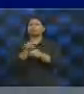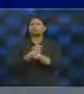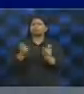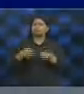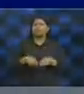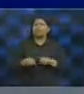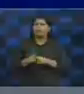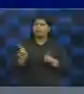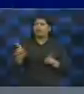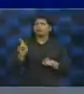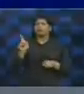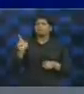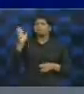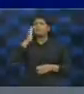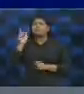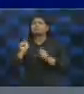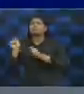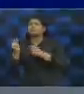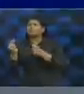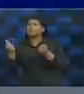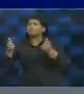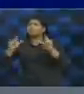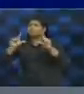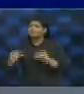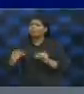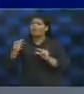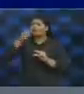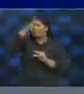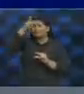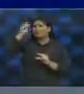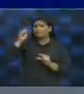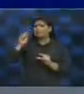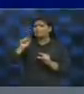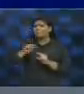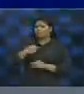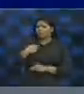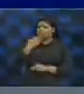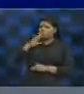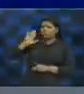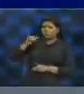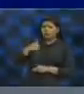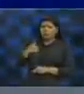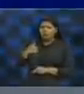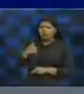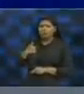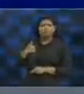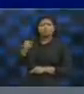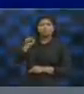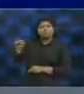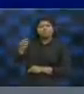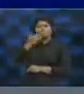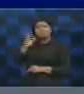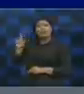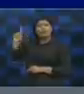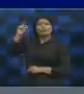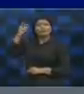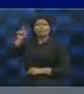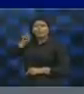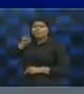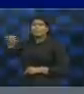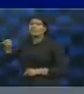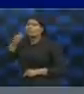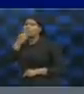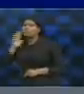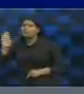prometi. Foi você que prometeu 110 creches. Eu imagino que se prometeu, tinha responsabilidade de executá-las. Mas mais do que